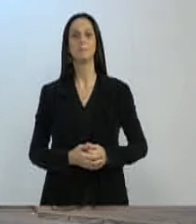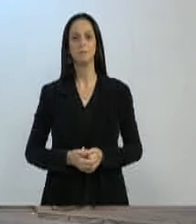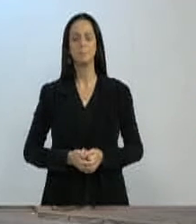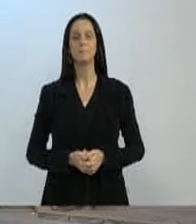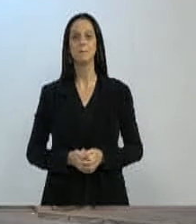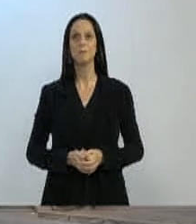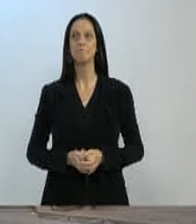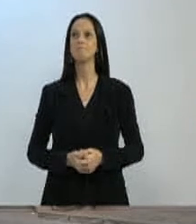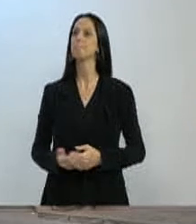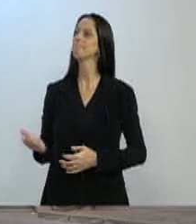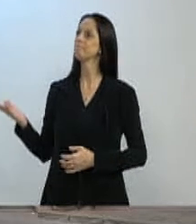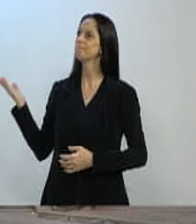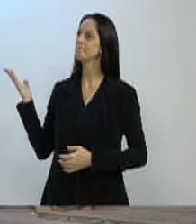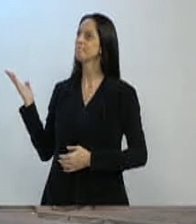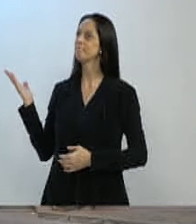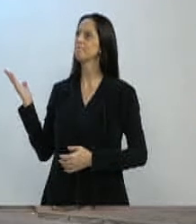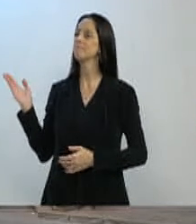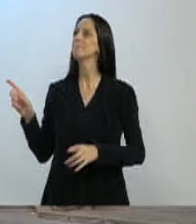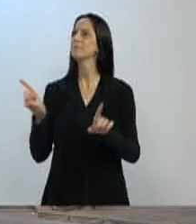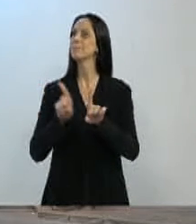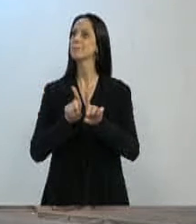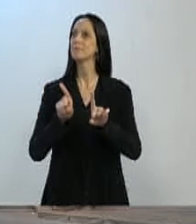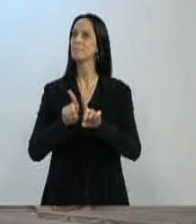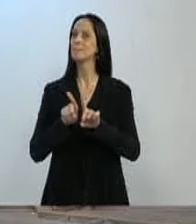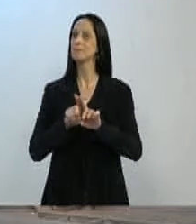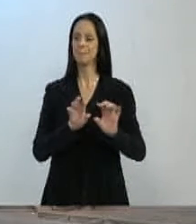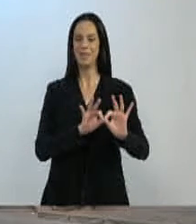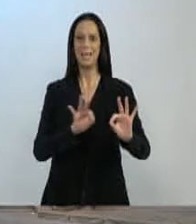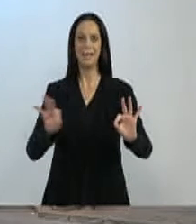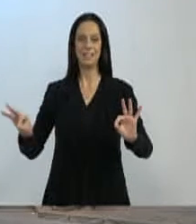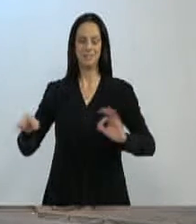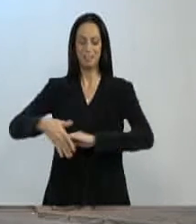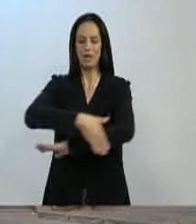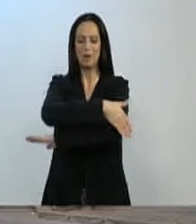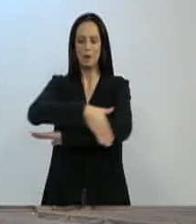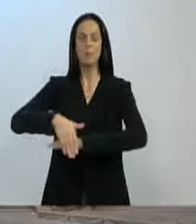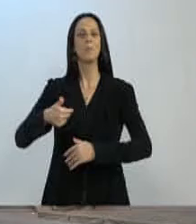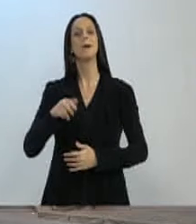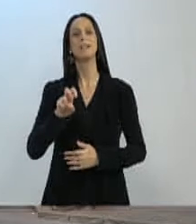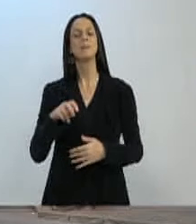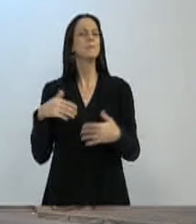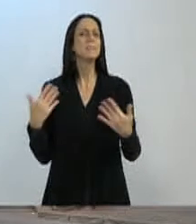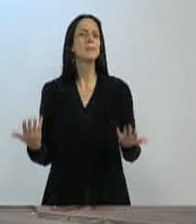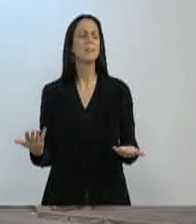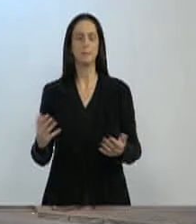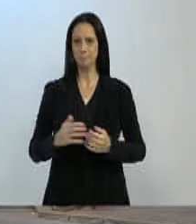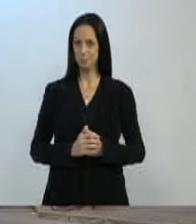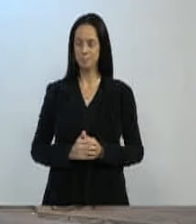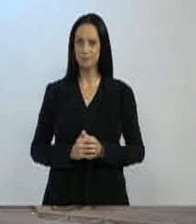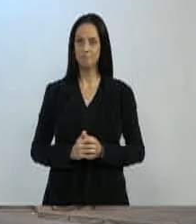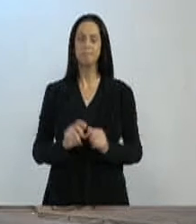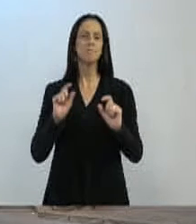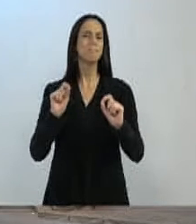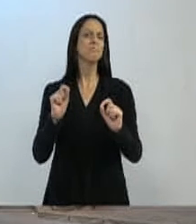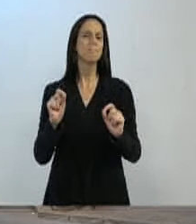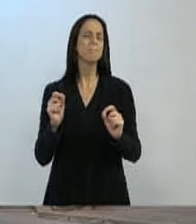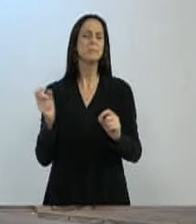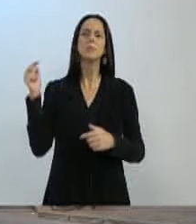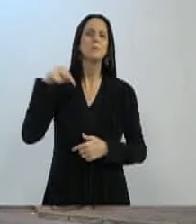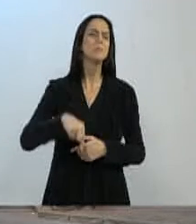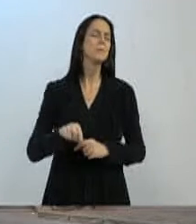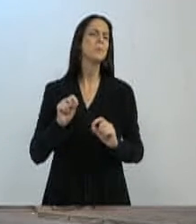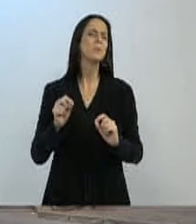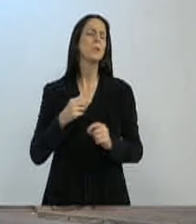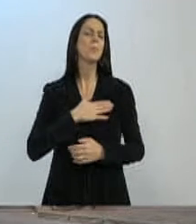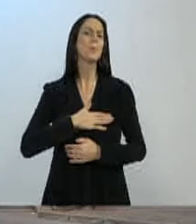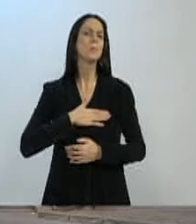Então, aqui, daí a ideia dos altos da 15. Bem, mas, assim, o que eu gostaria